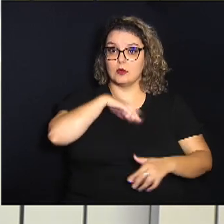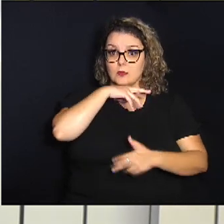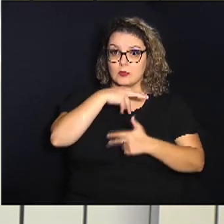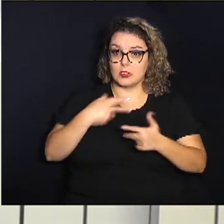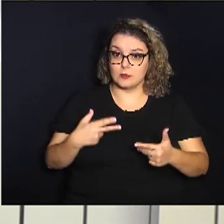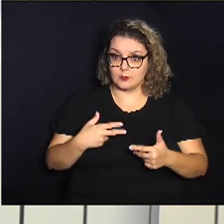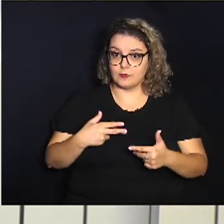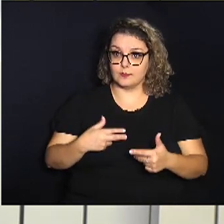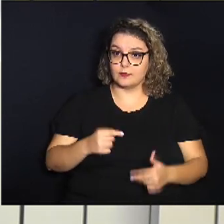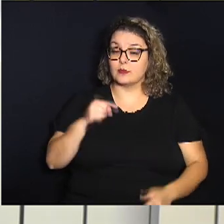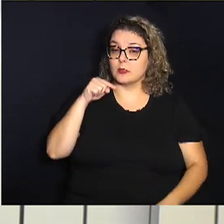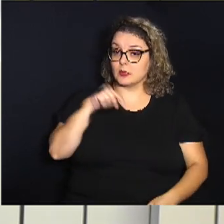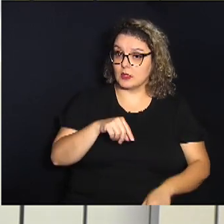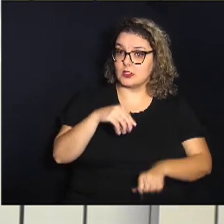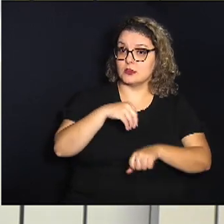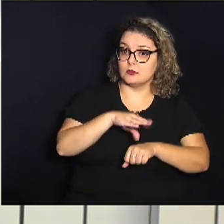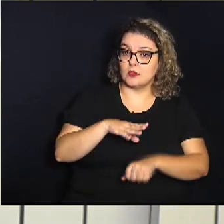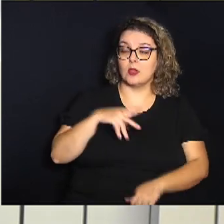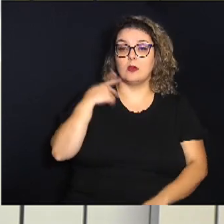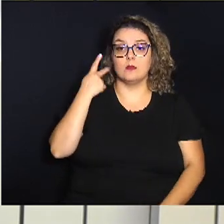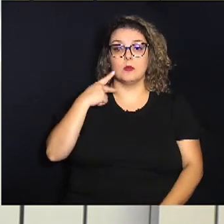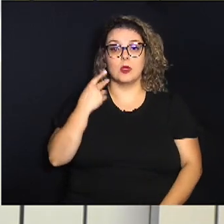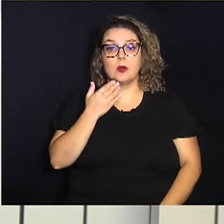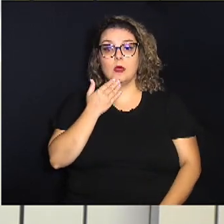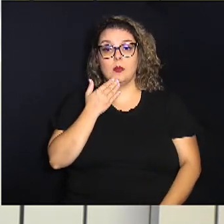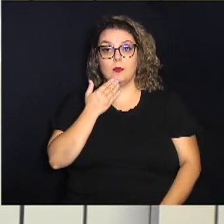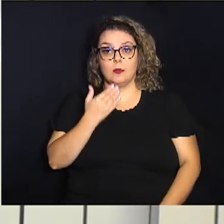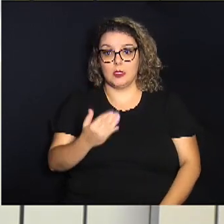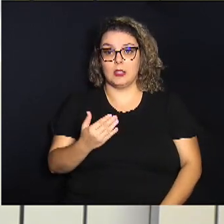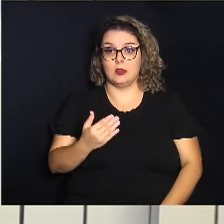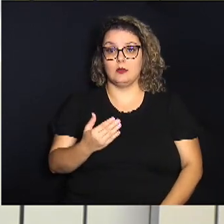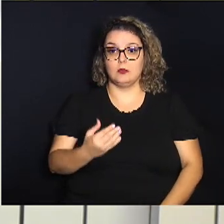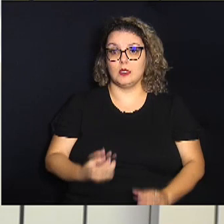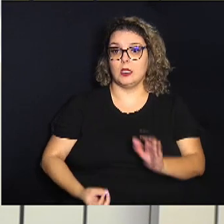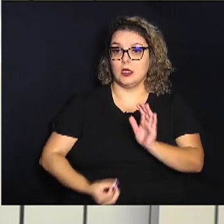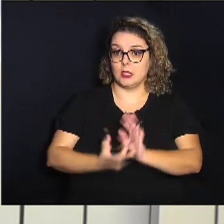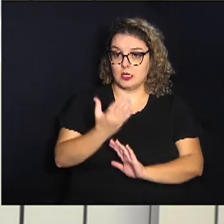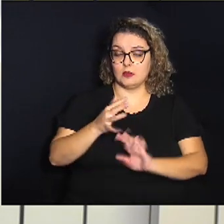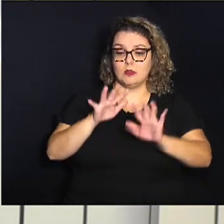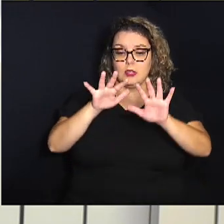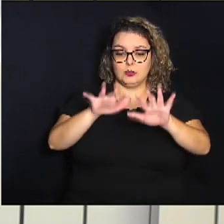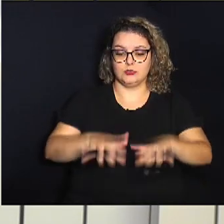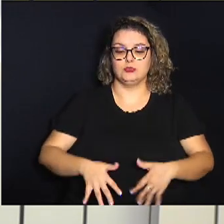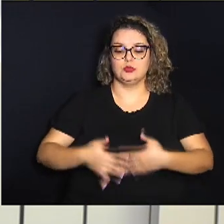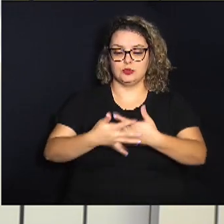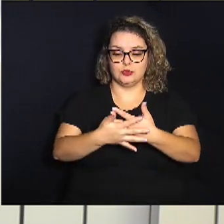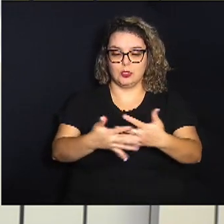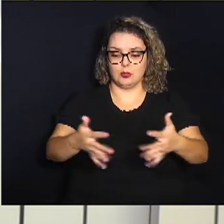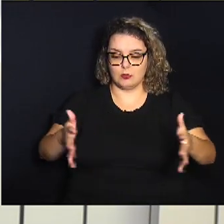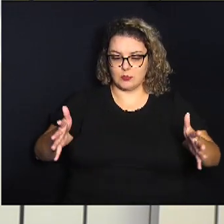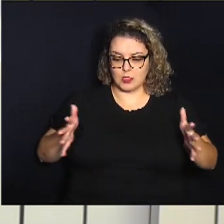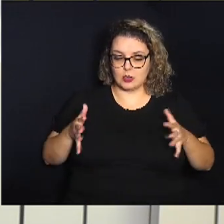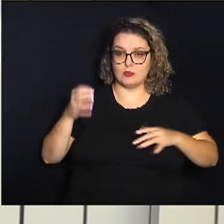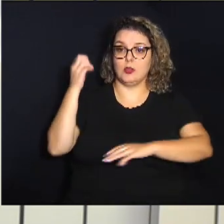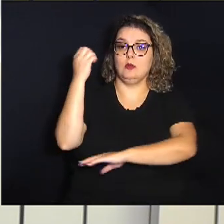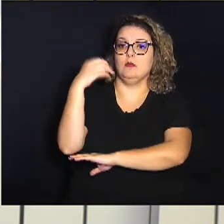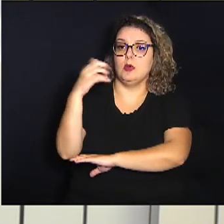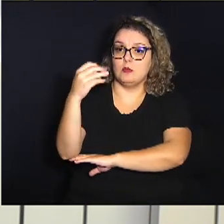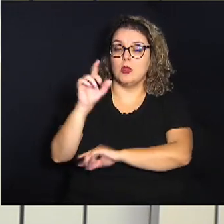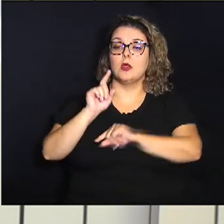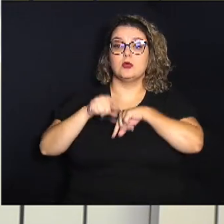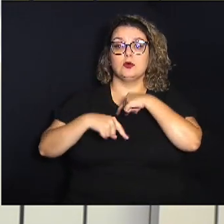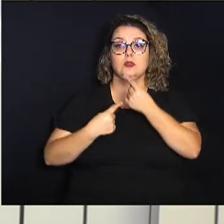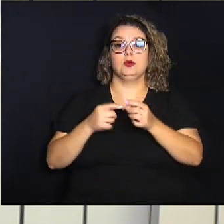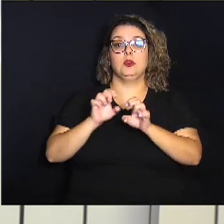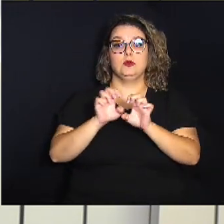Na mesma indicação, o parlamentar solicita a instalação de alambrado, poste de iluminação e outra